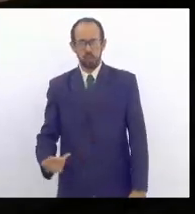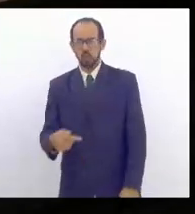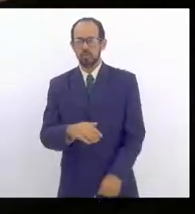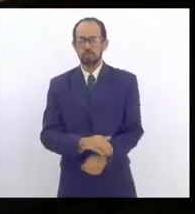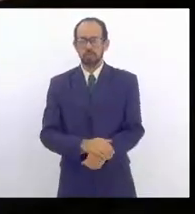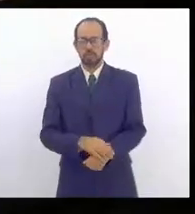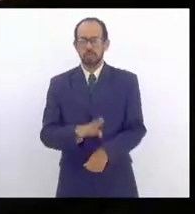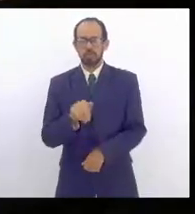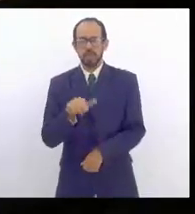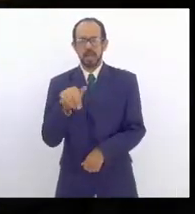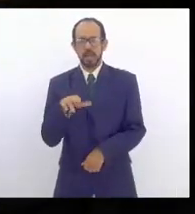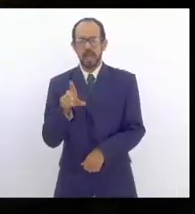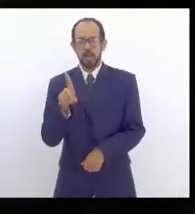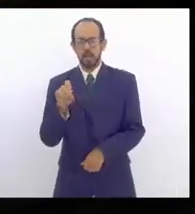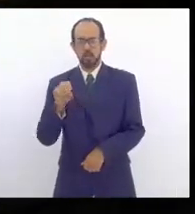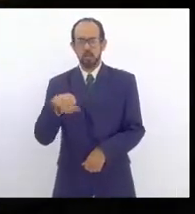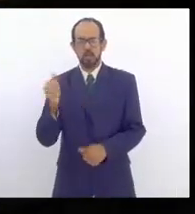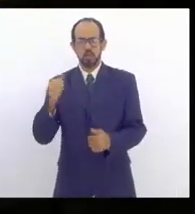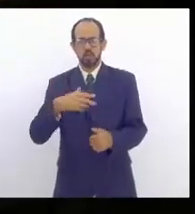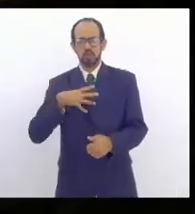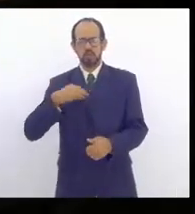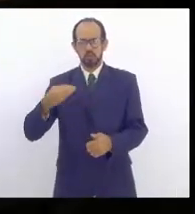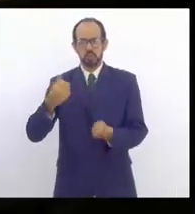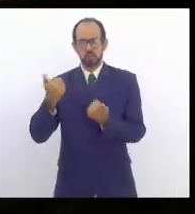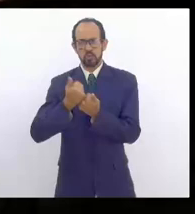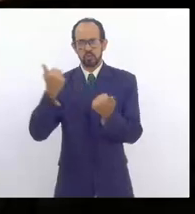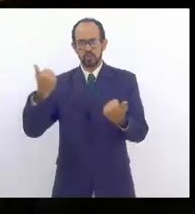Bernardo, filho do vice-governador,